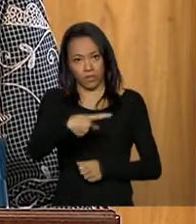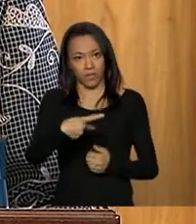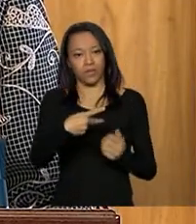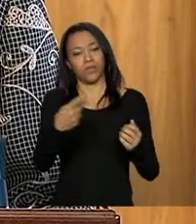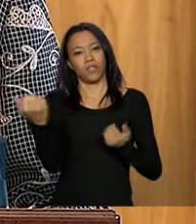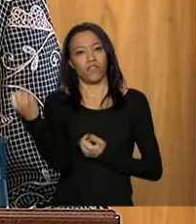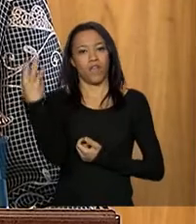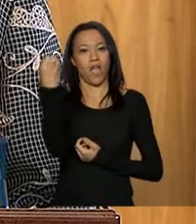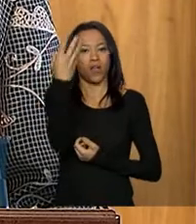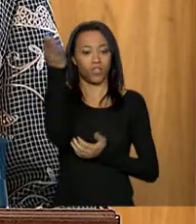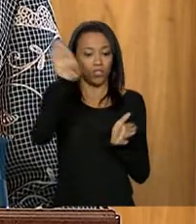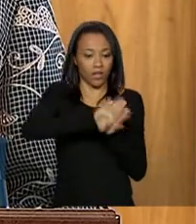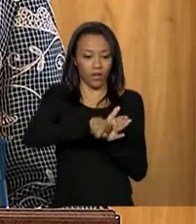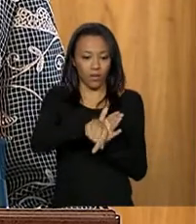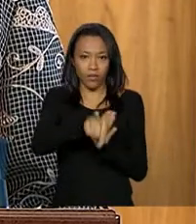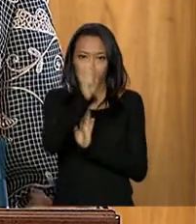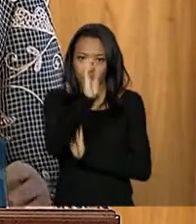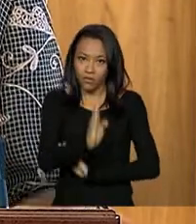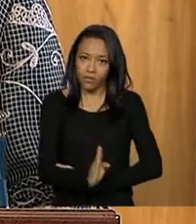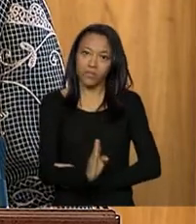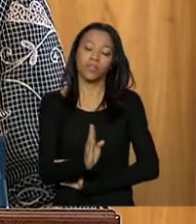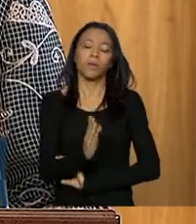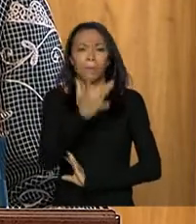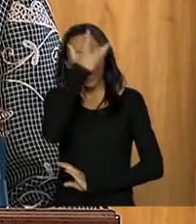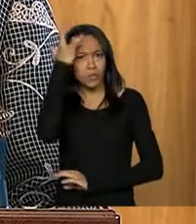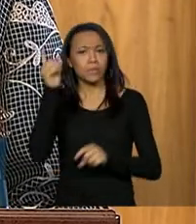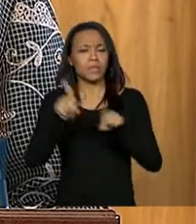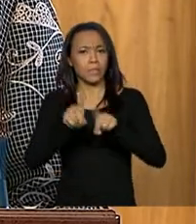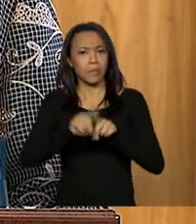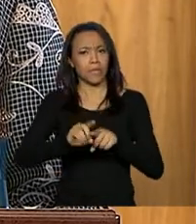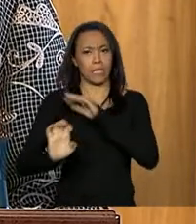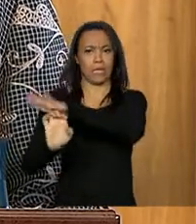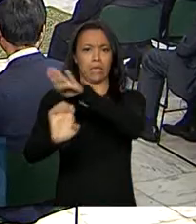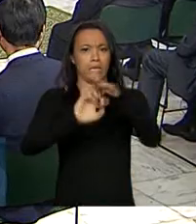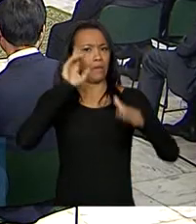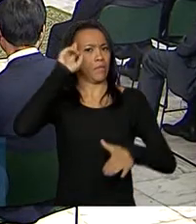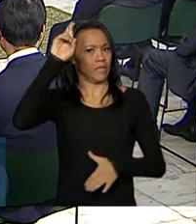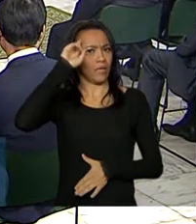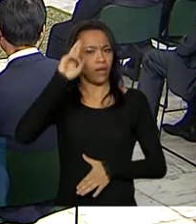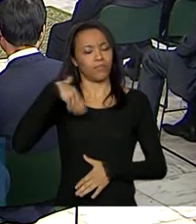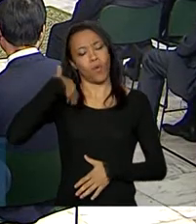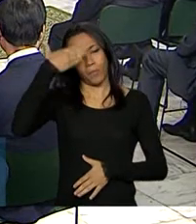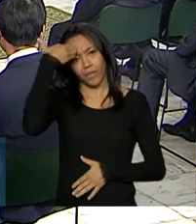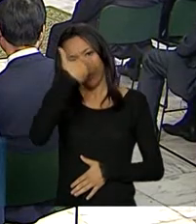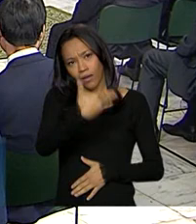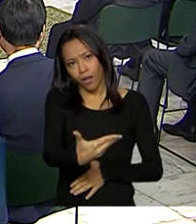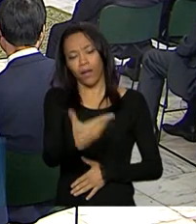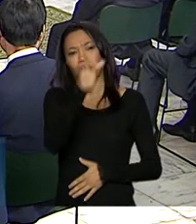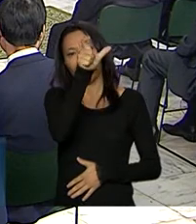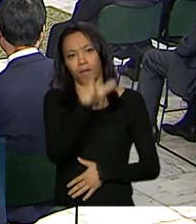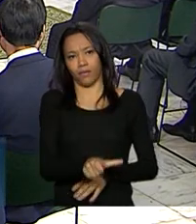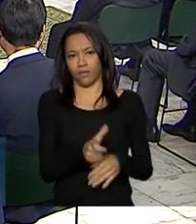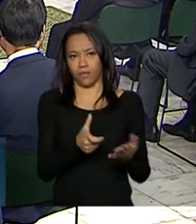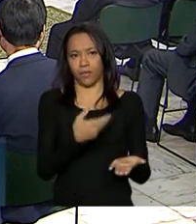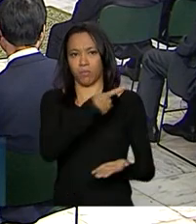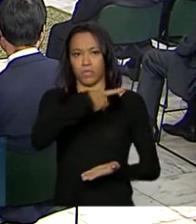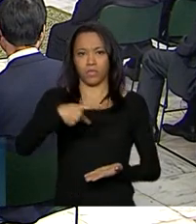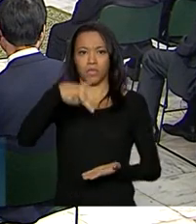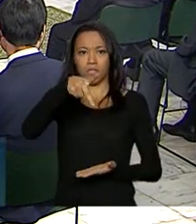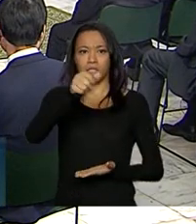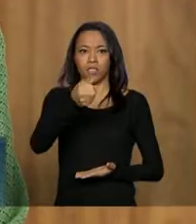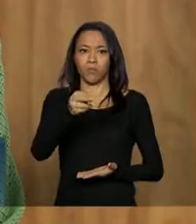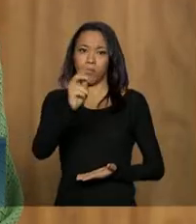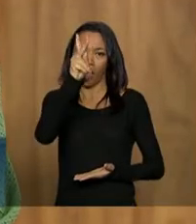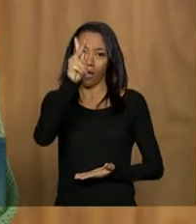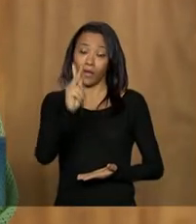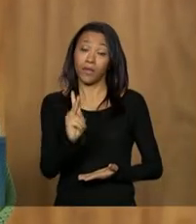viagem, empresários e cidadãos coreanos. Muito obrigada, presidente Park. Seja muito